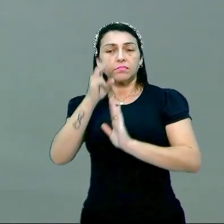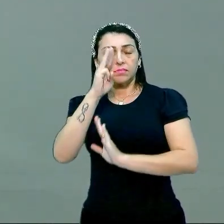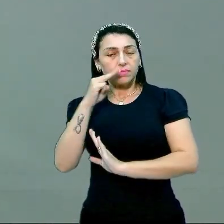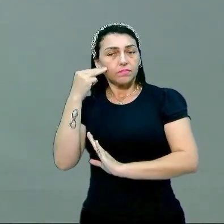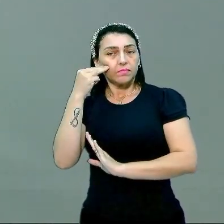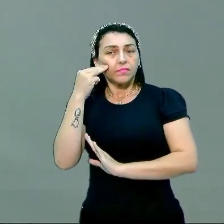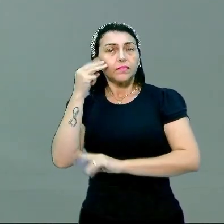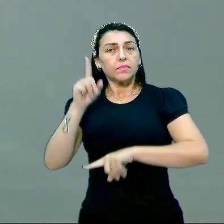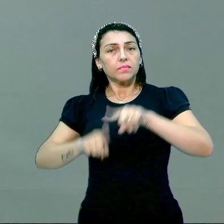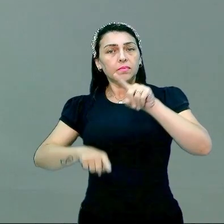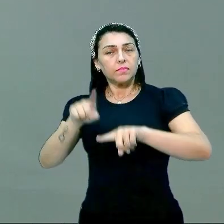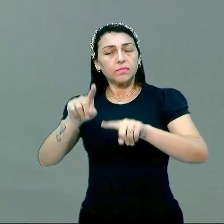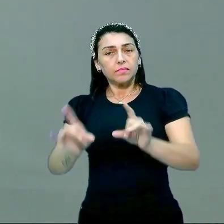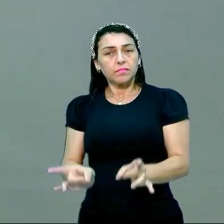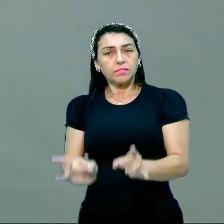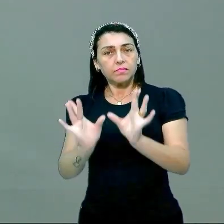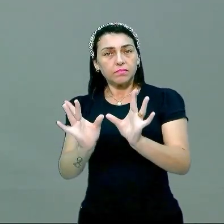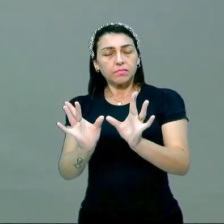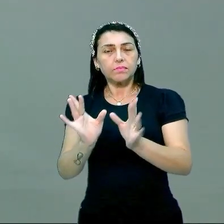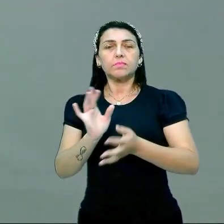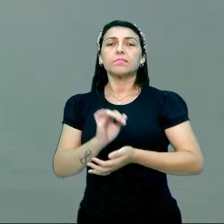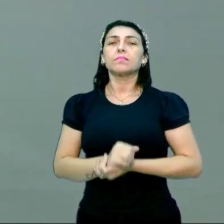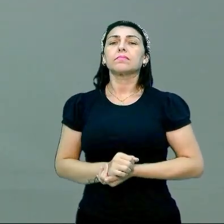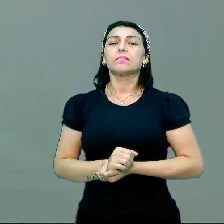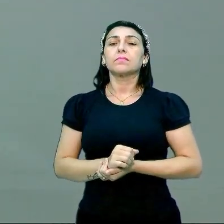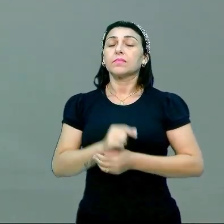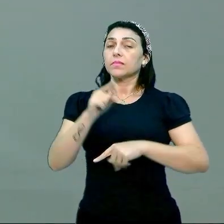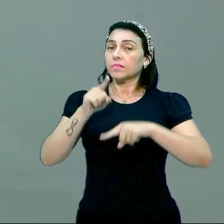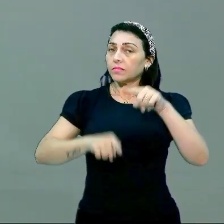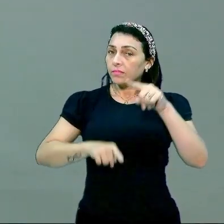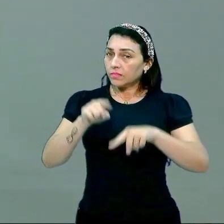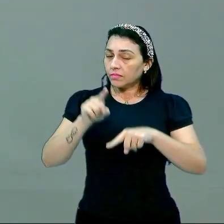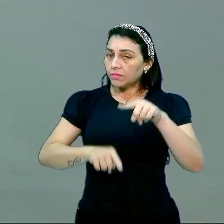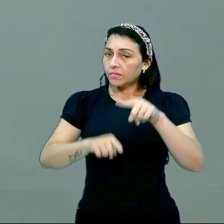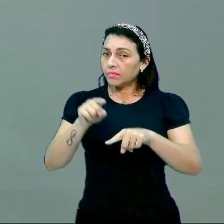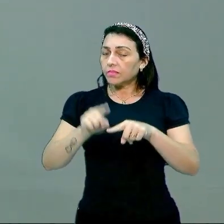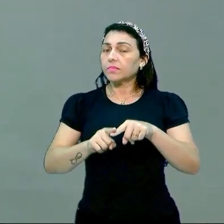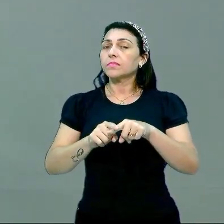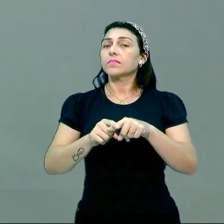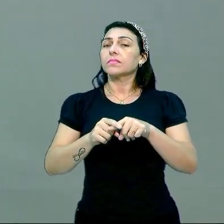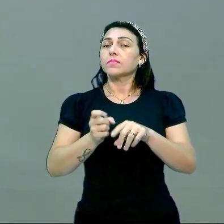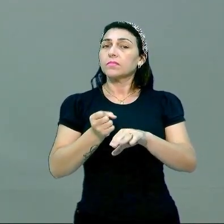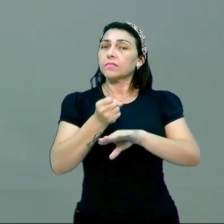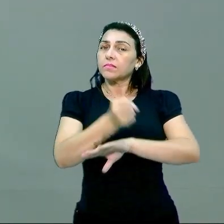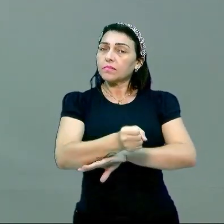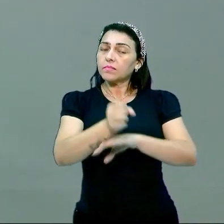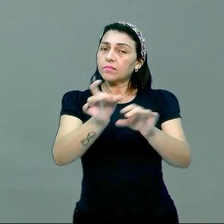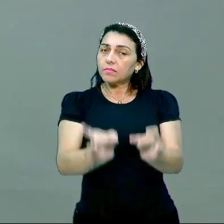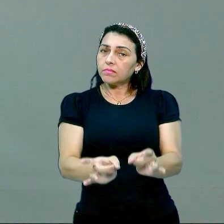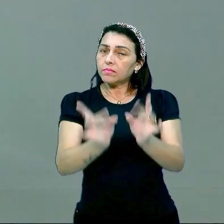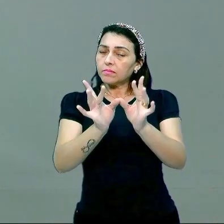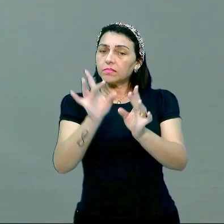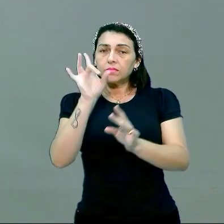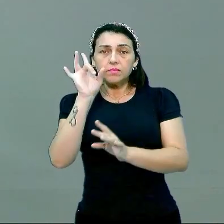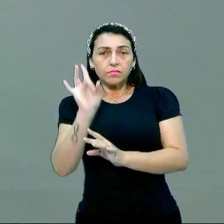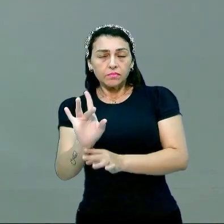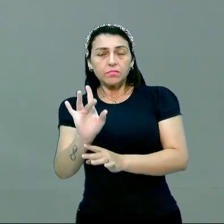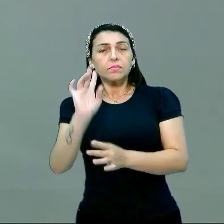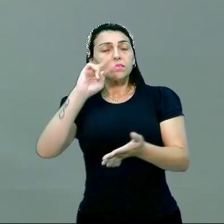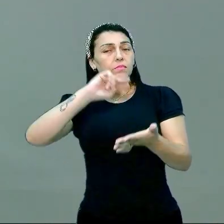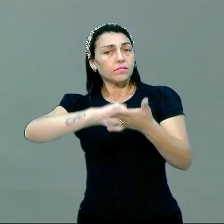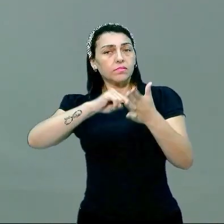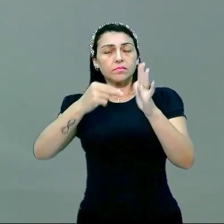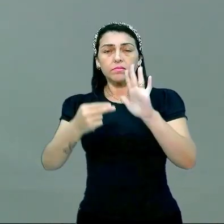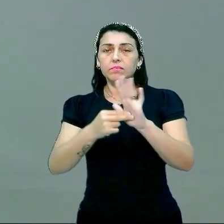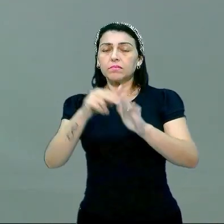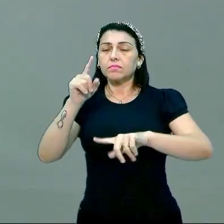Marx como mercadoria. Então a mercadoria é um produto que é colocado à venda. E é só nesse sentido